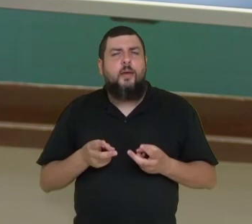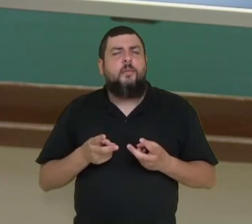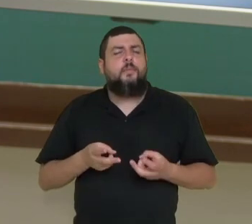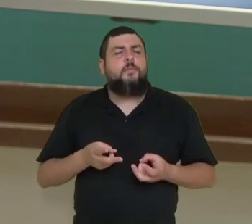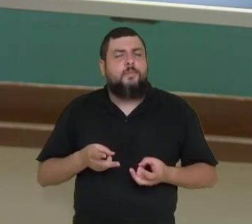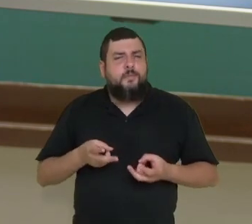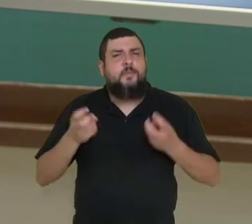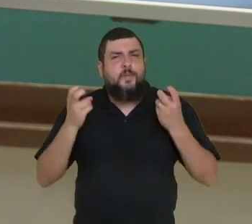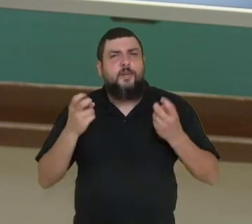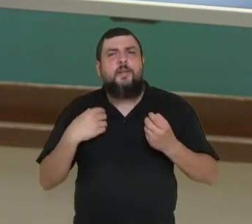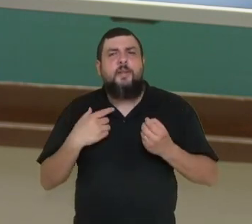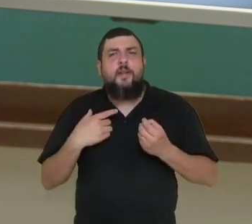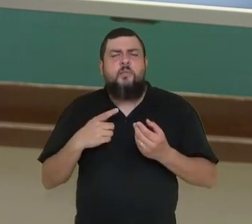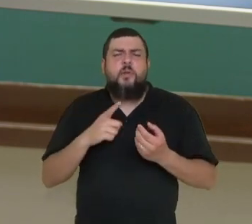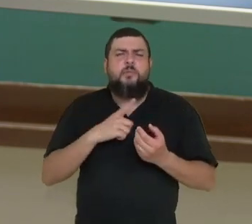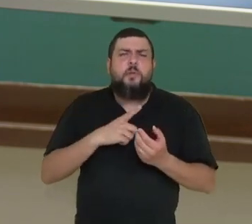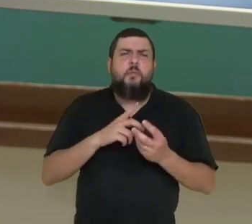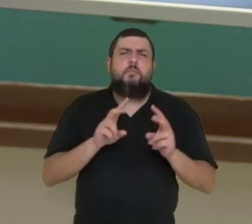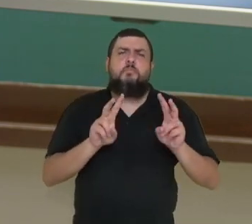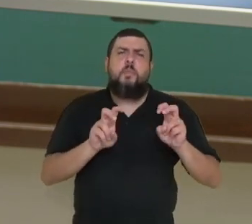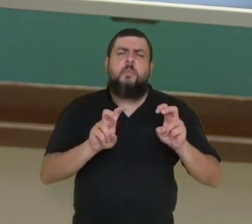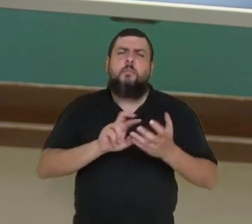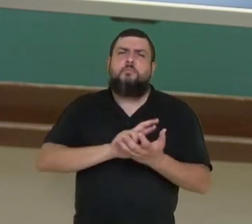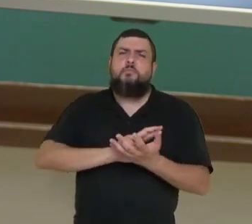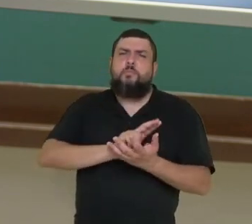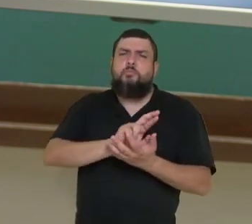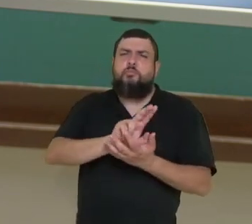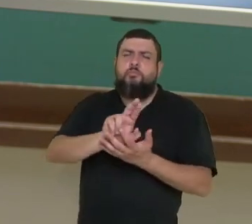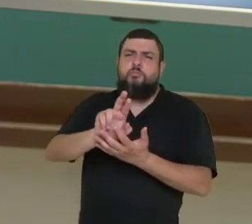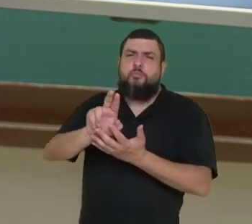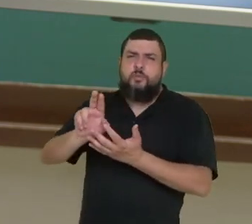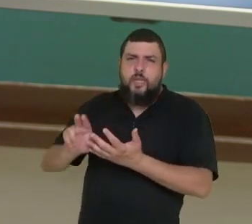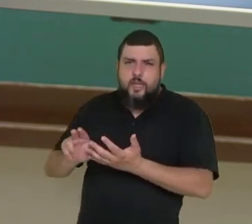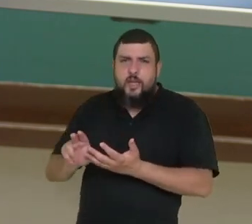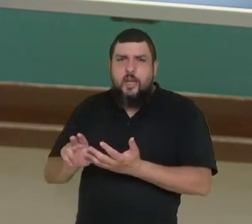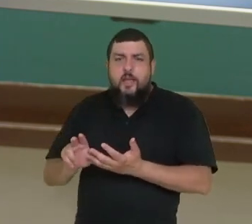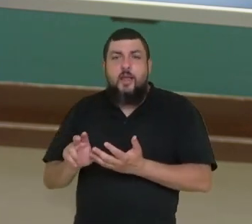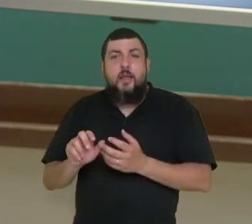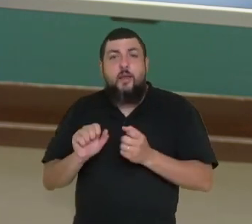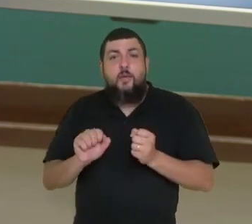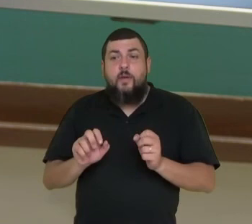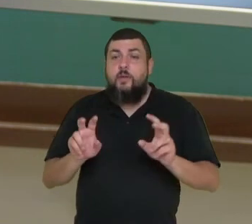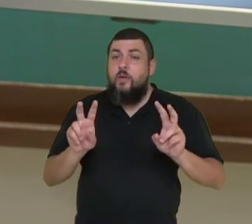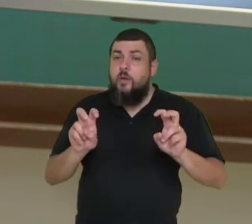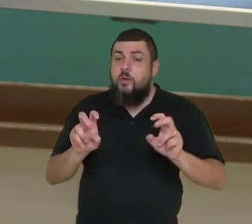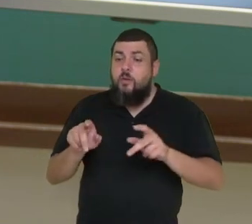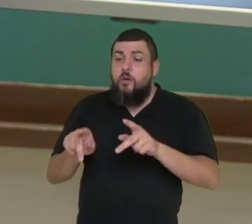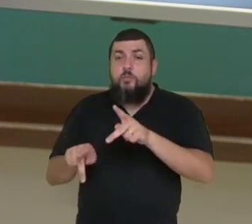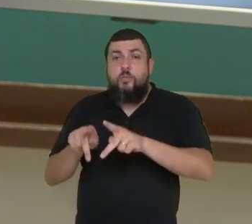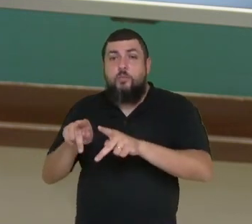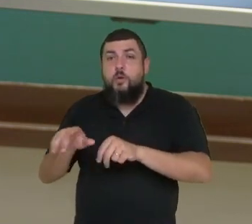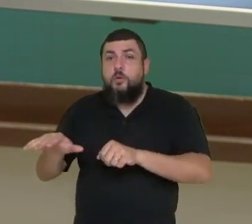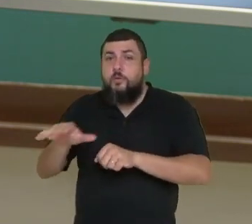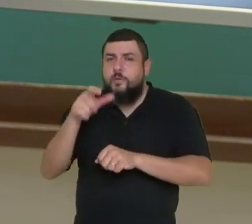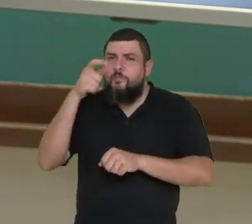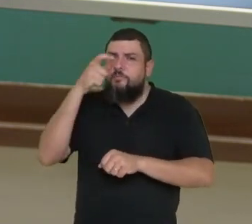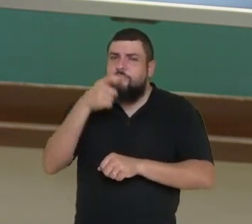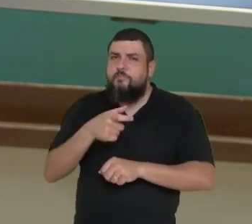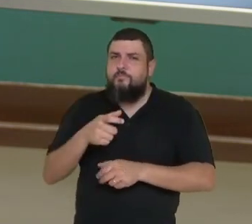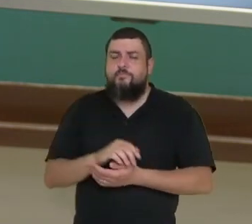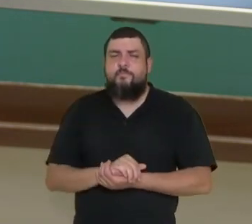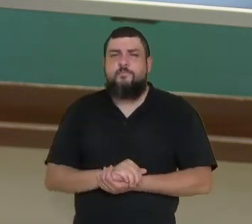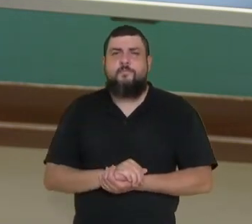de abordar e de elaborar uma poesia tratando de um assunto popular que seja do interesse do leitor,